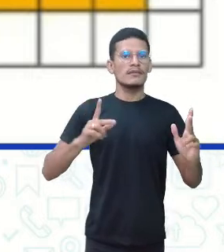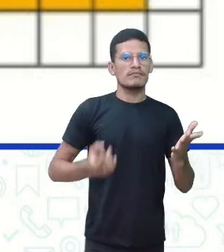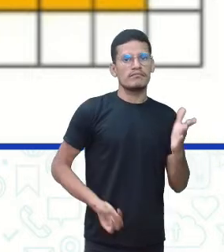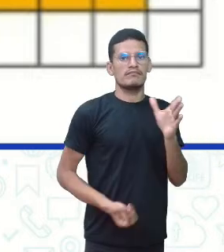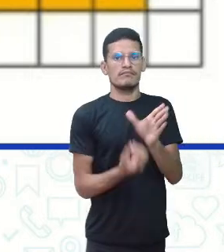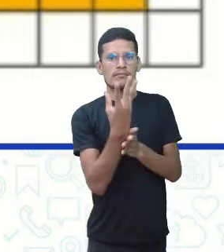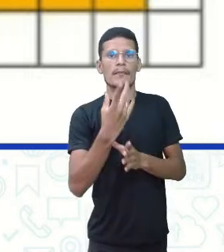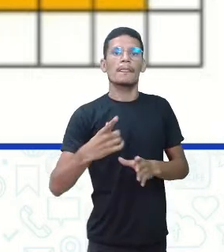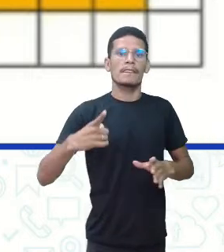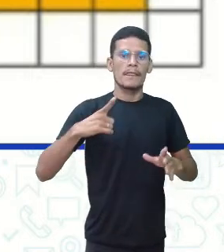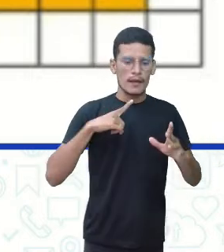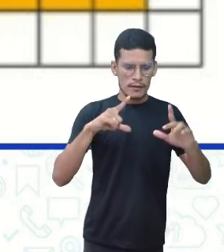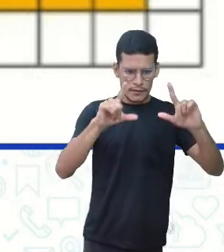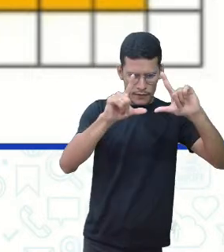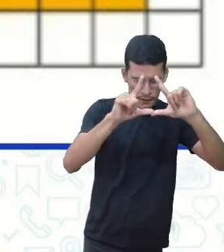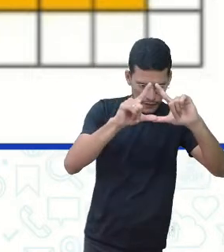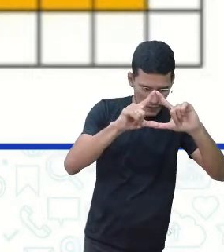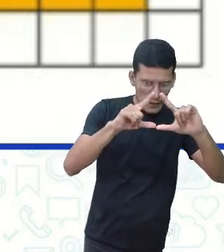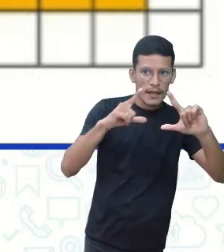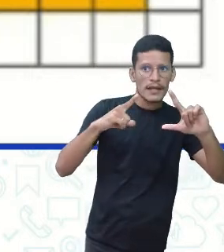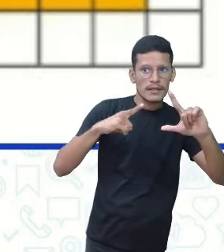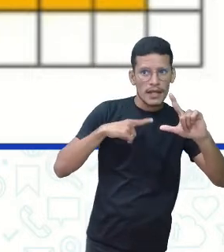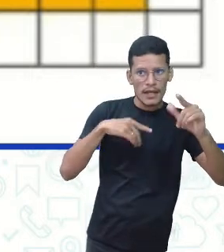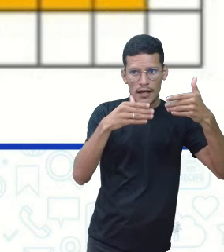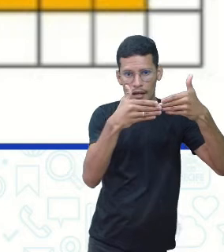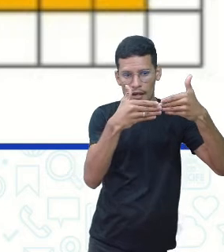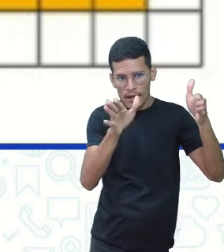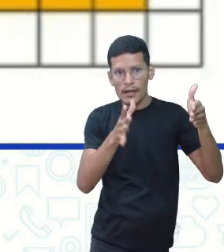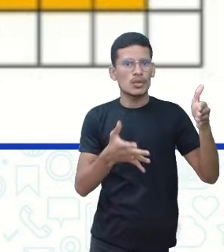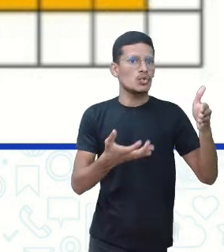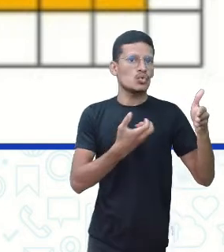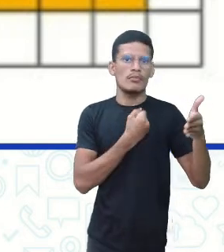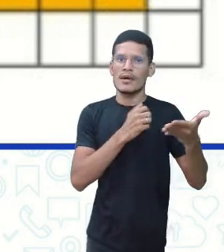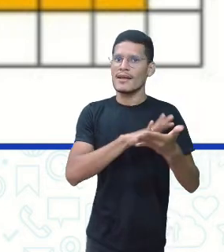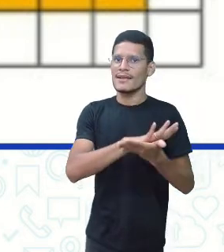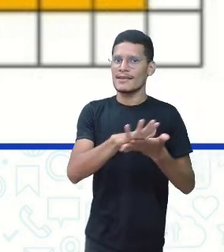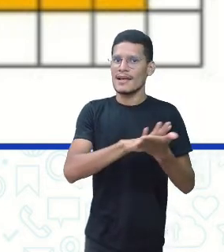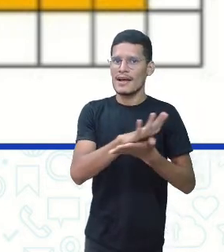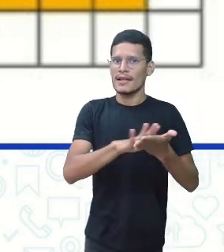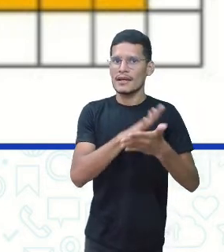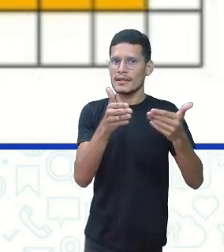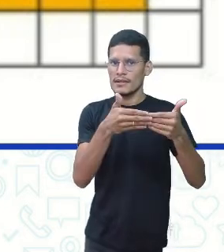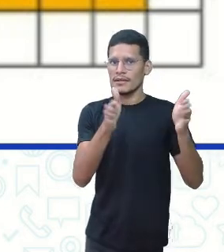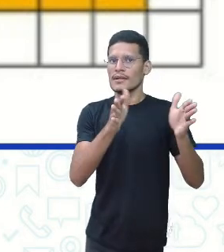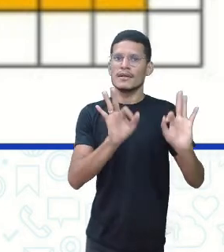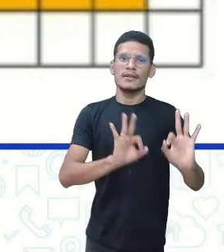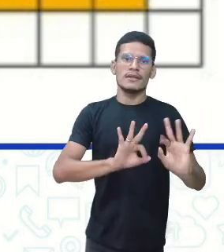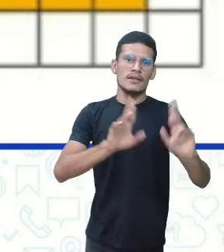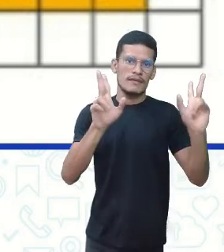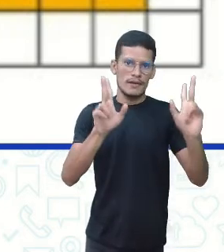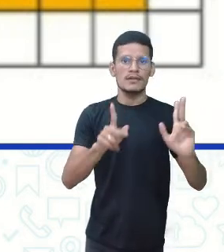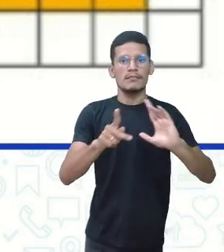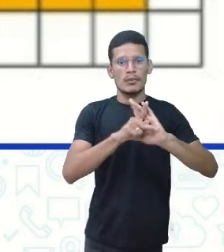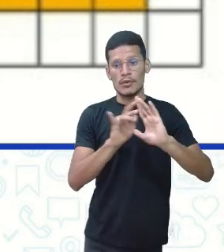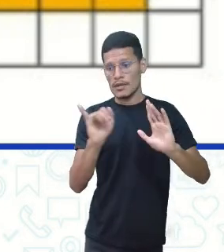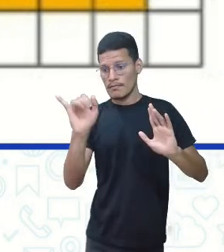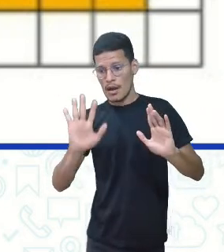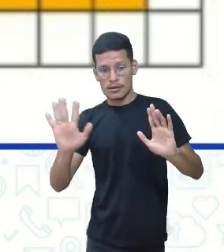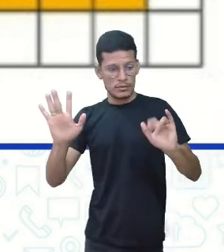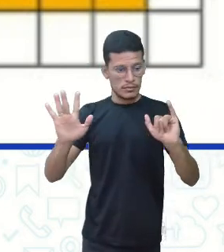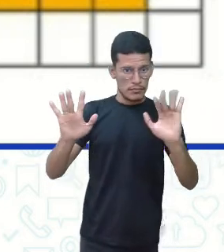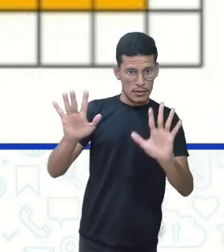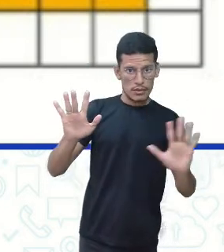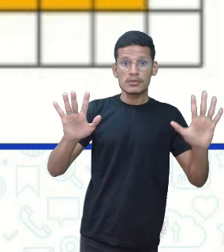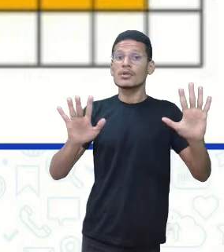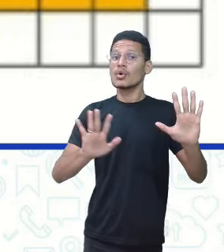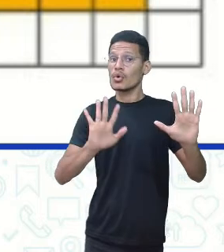um valor diferente. Na verdade, estava com uma abertura, né? Não está nem com número. Está com uma abertura diferente nas duas imagens. Então, a gente